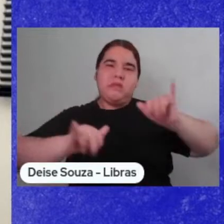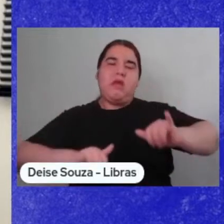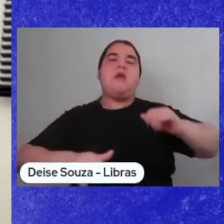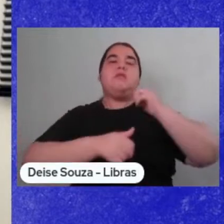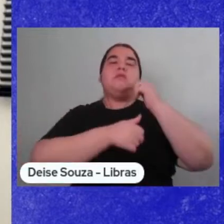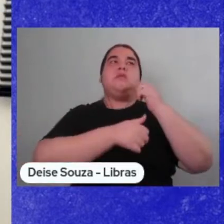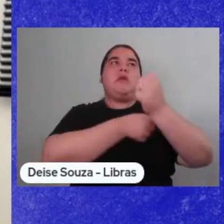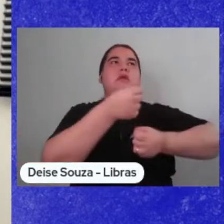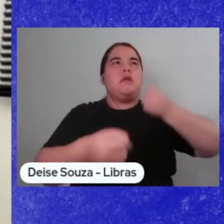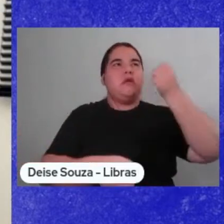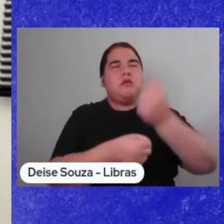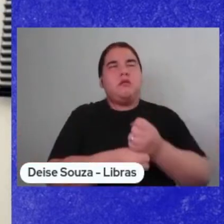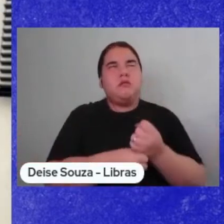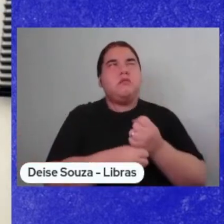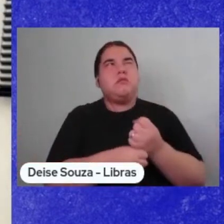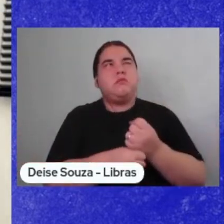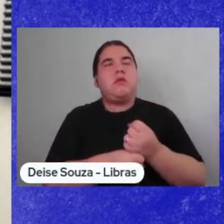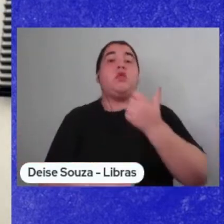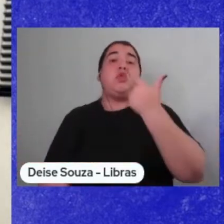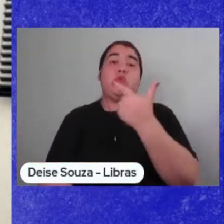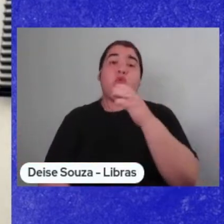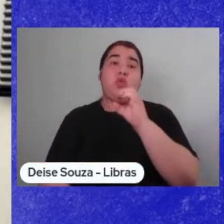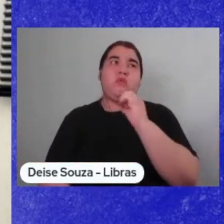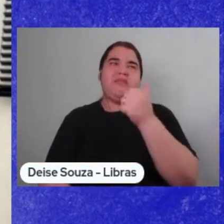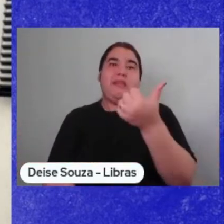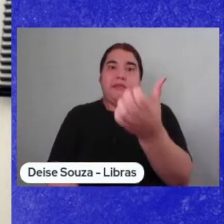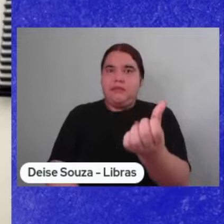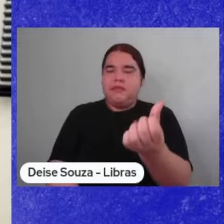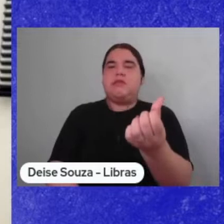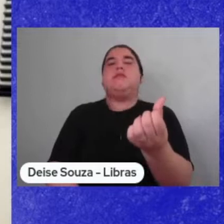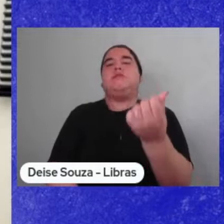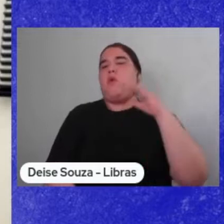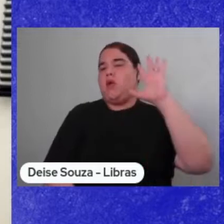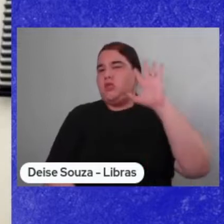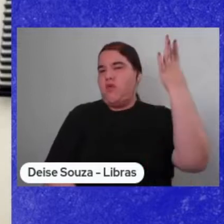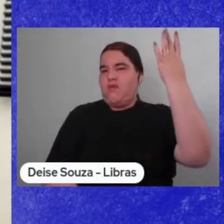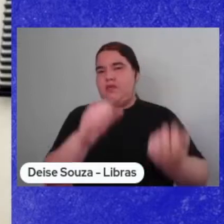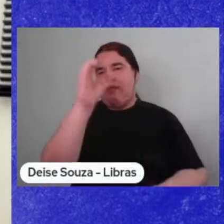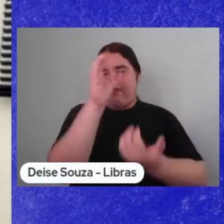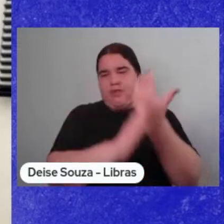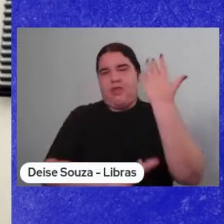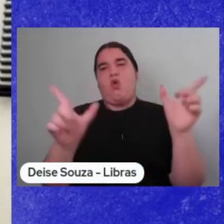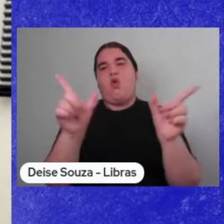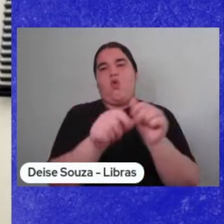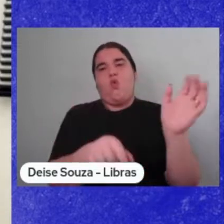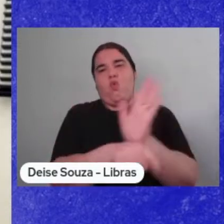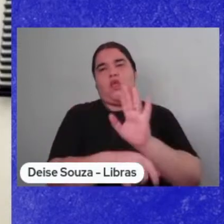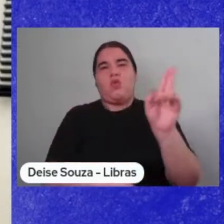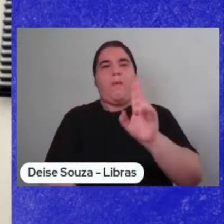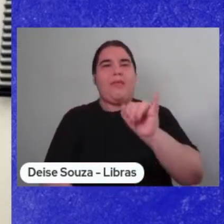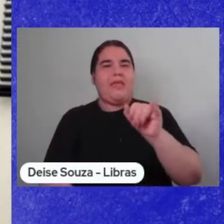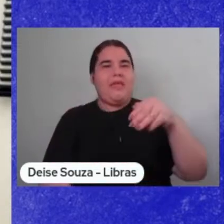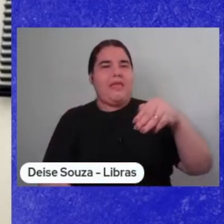2000, acho que em 2016, eu resolvi fazer o meu primeiro curta-metragem chamado Imerso. E eu fiz assim